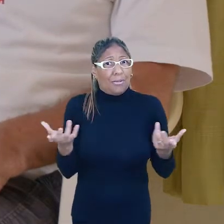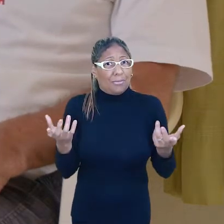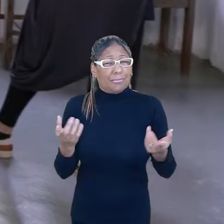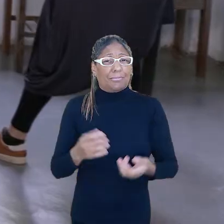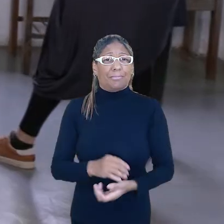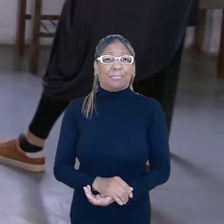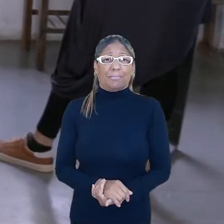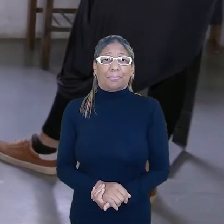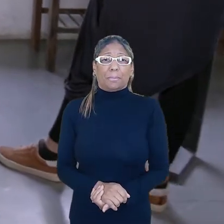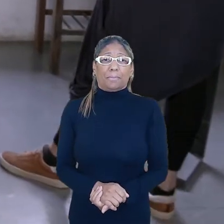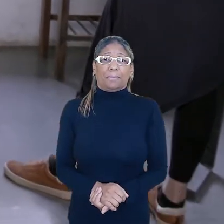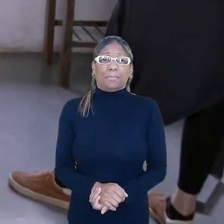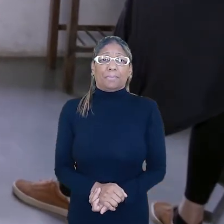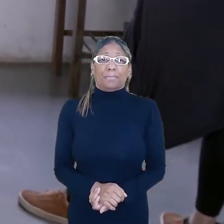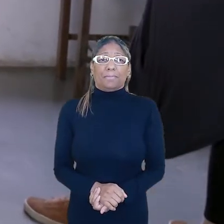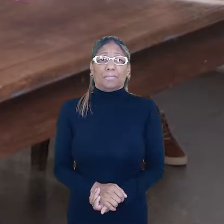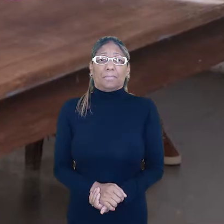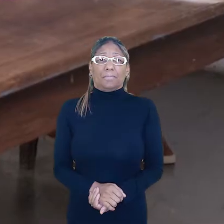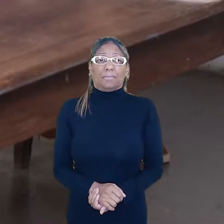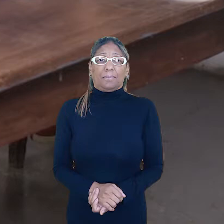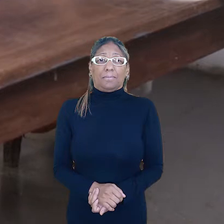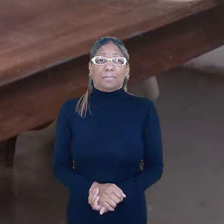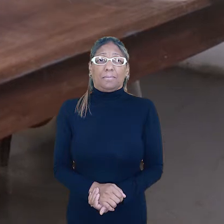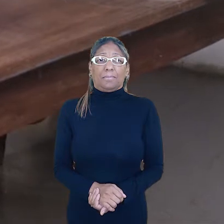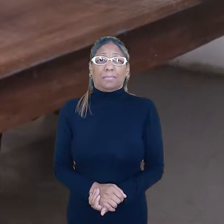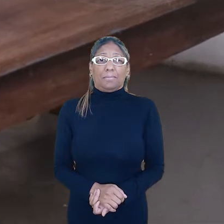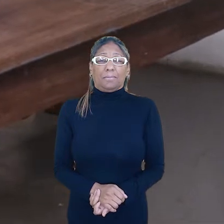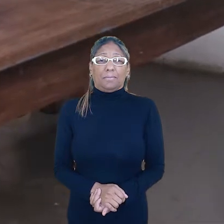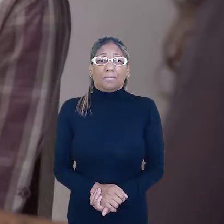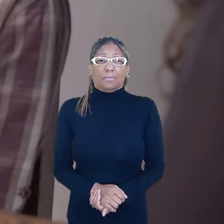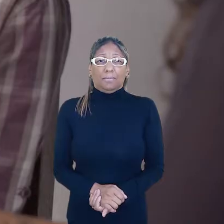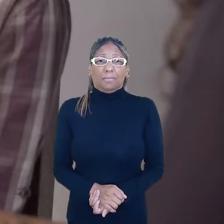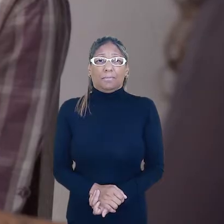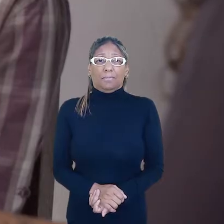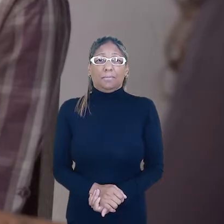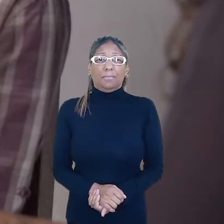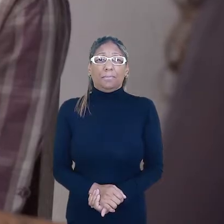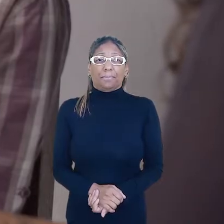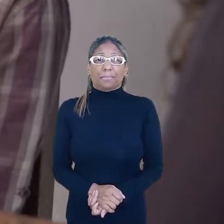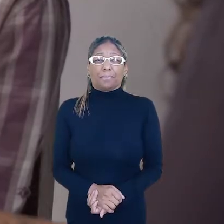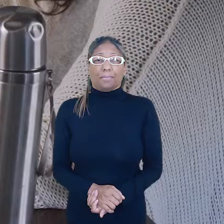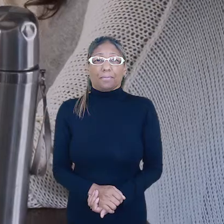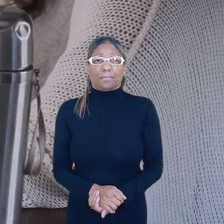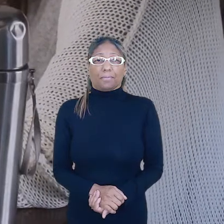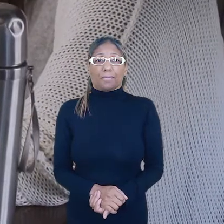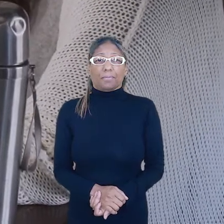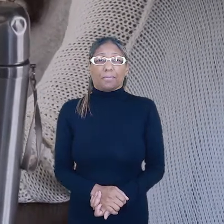comprar. Reuniões com diferentes pessoas em sala com lousa e mesa cheia de post-its. Conquistava seus